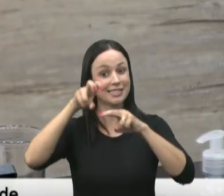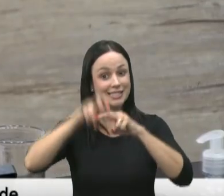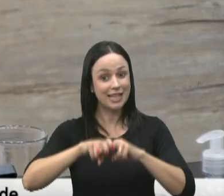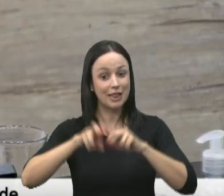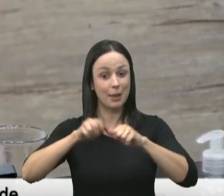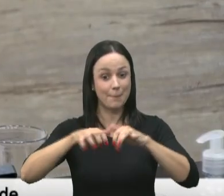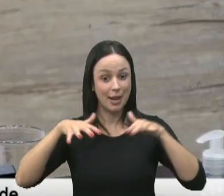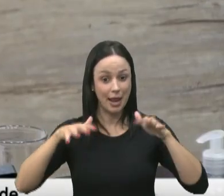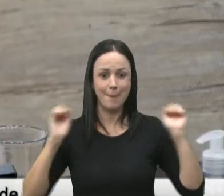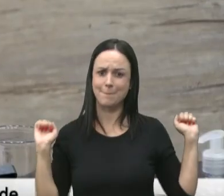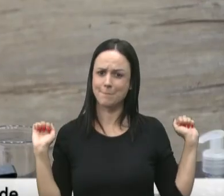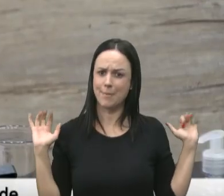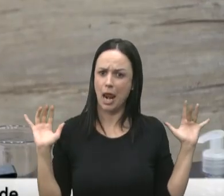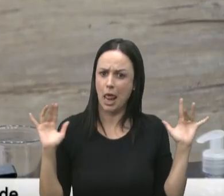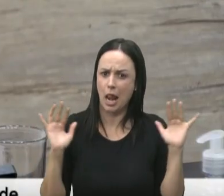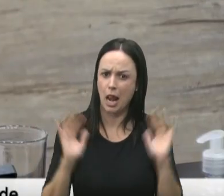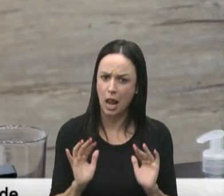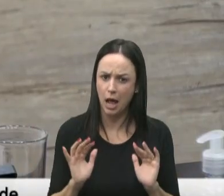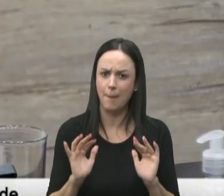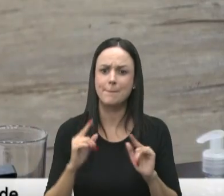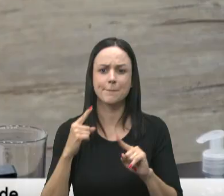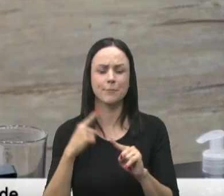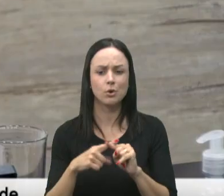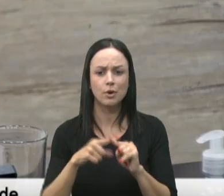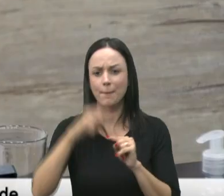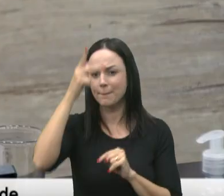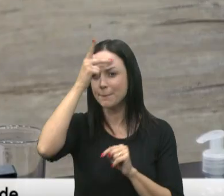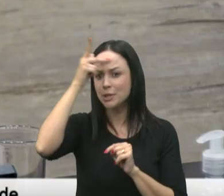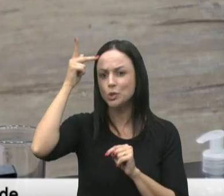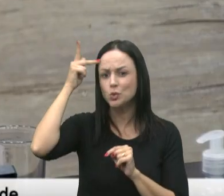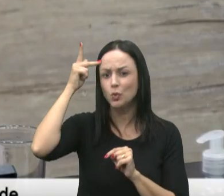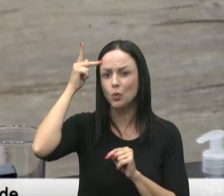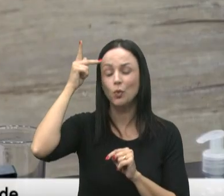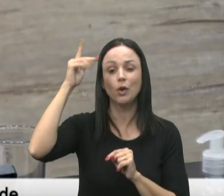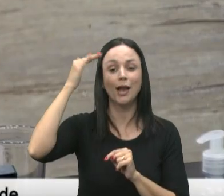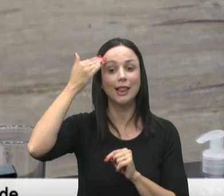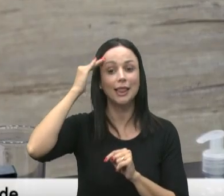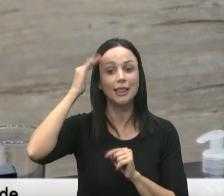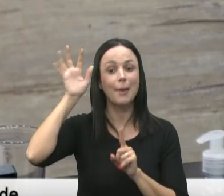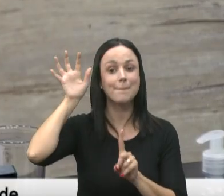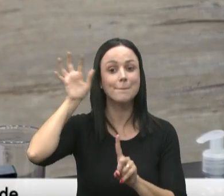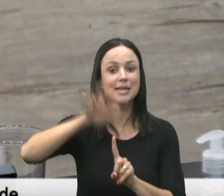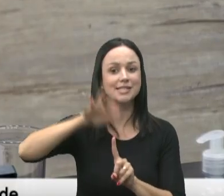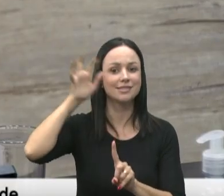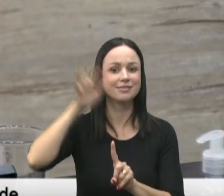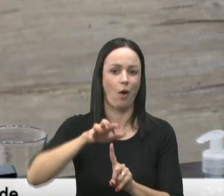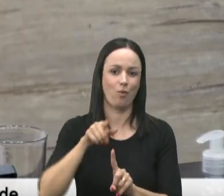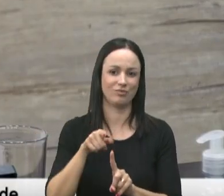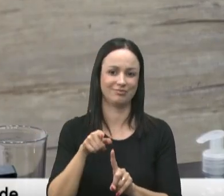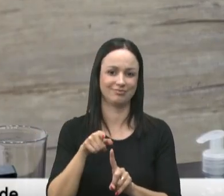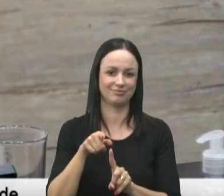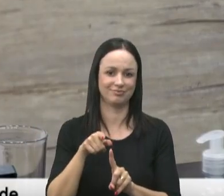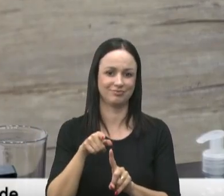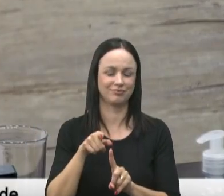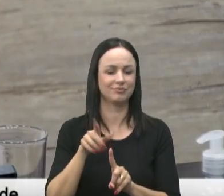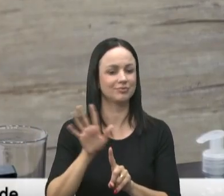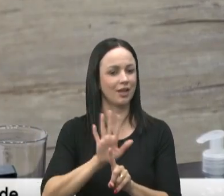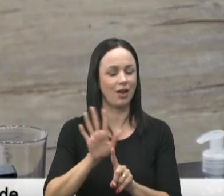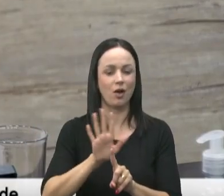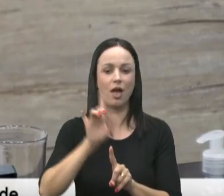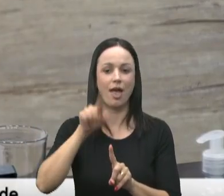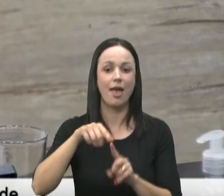o plenário. As pessoas entendem que isso é pressão. Na verdade, isso é manifestação, isso